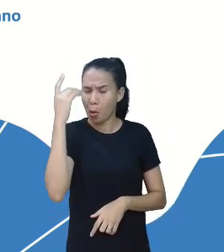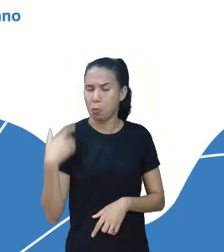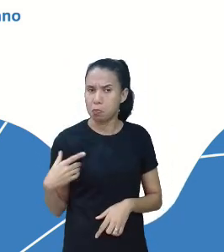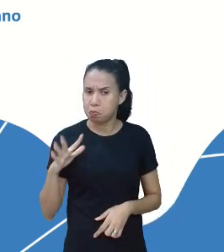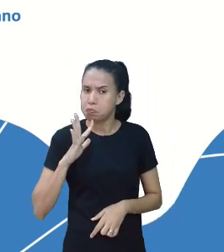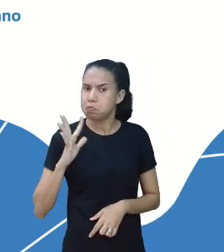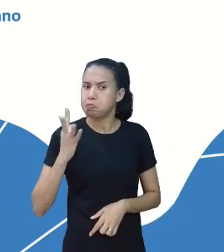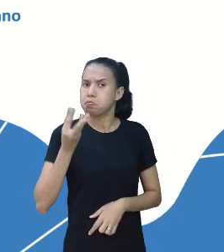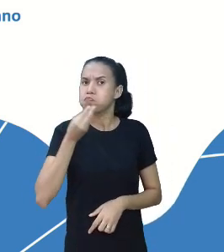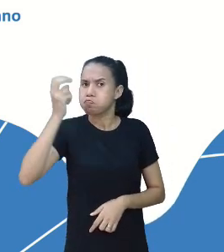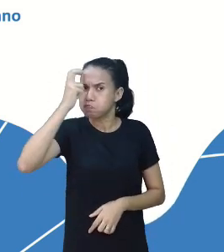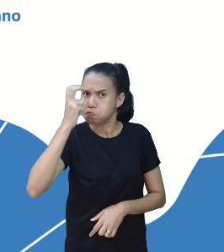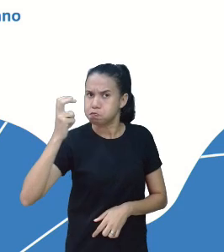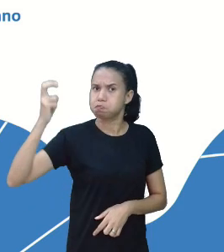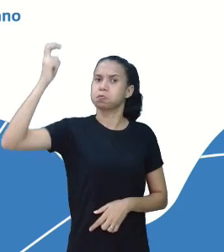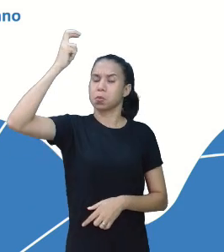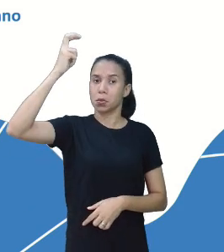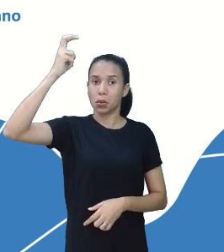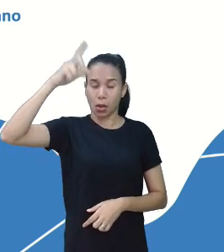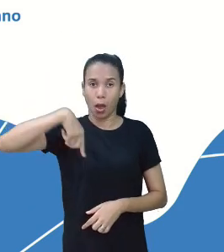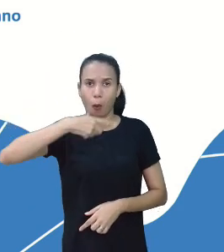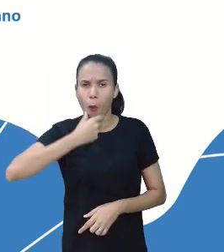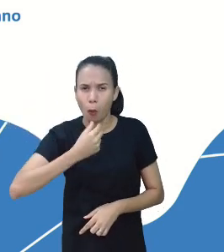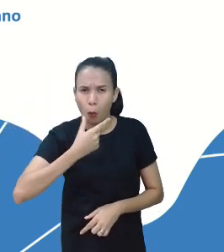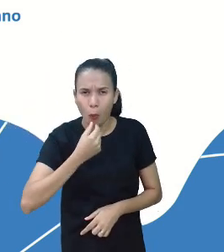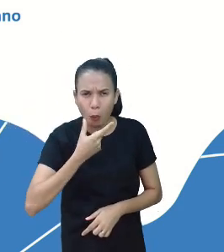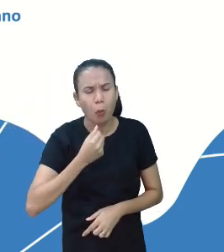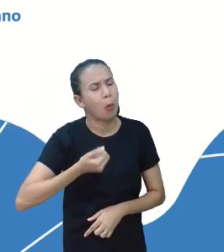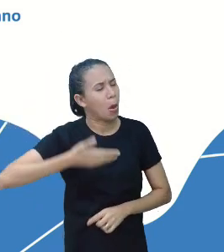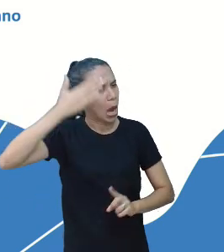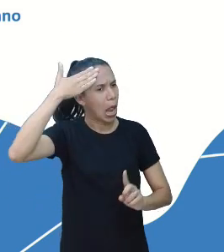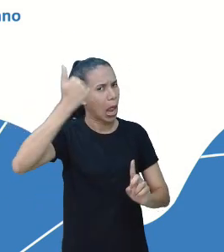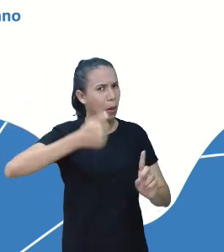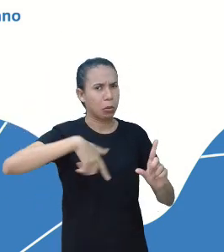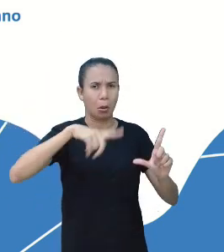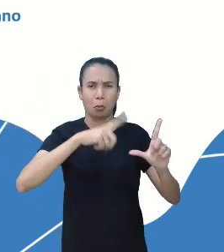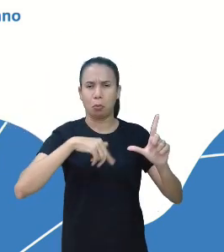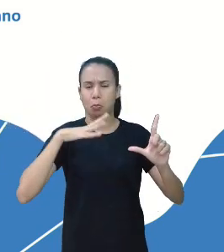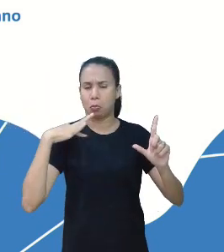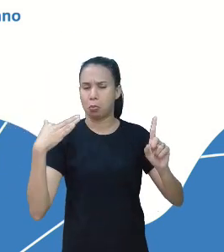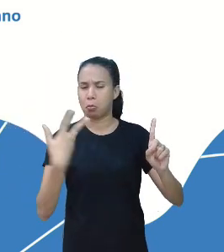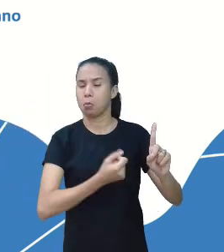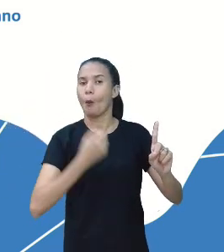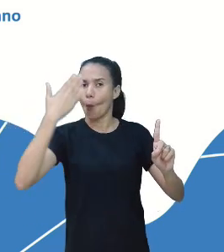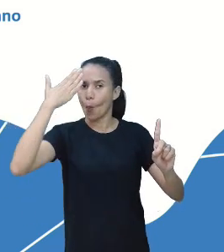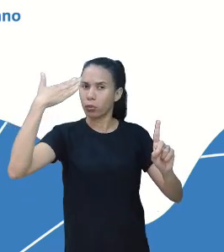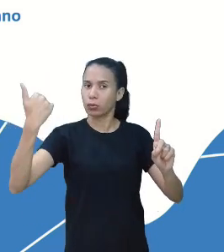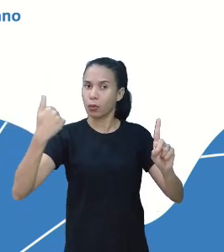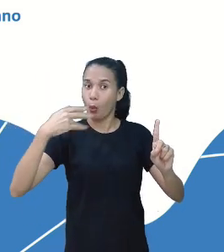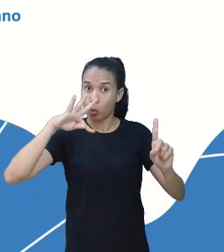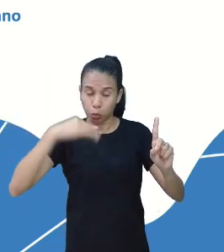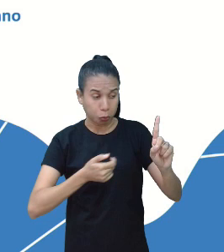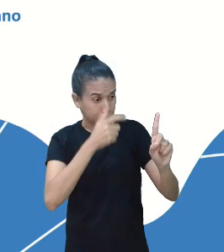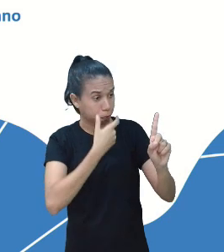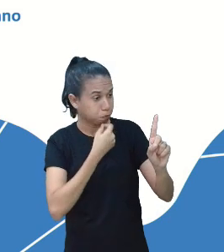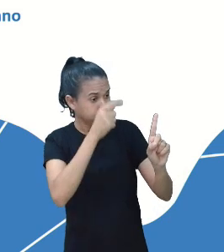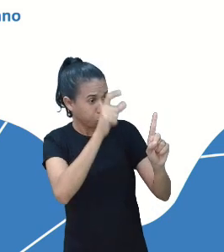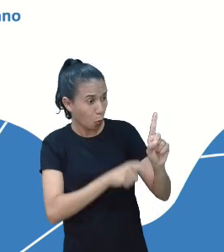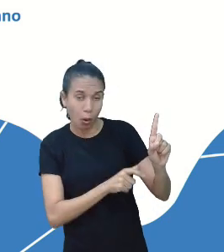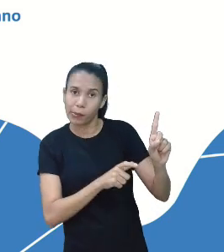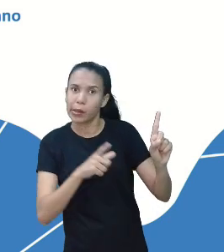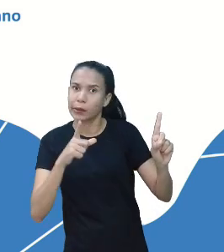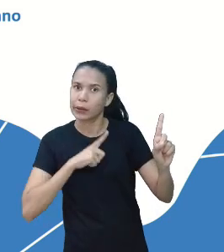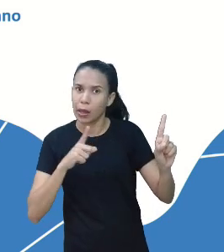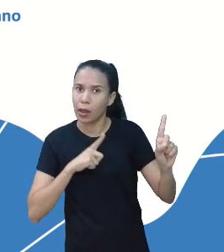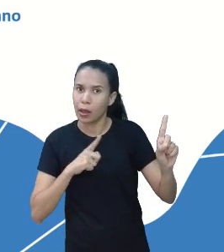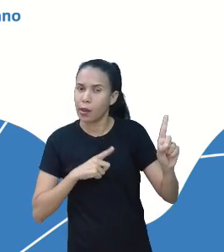vasto conhecimento, homem de muitas letras, um sábio. Por ser tudo isso, certamente